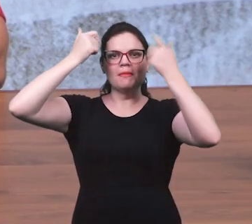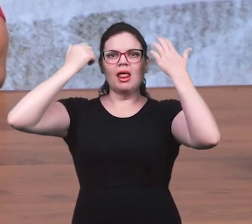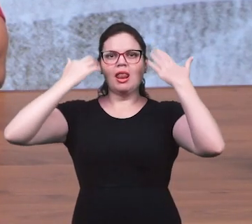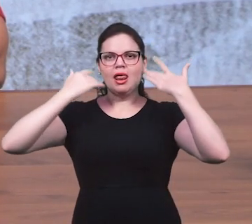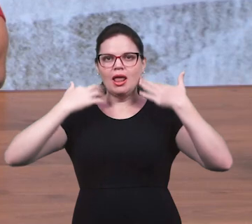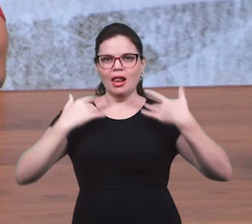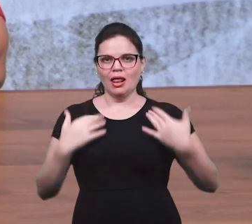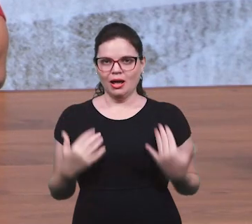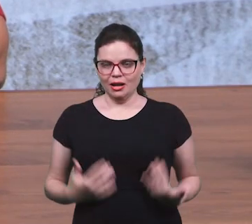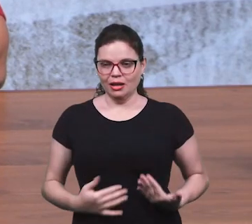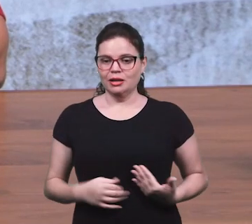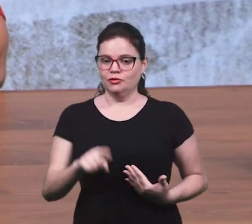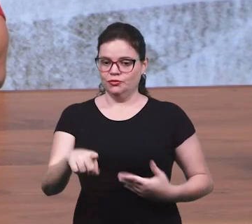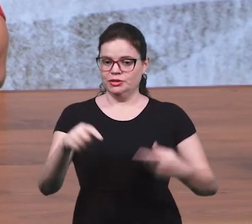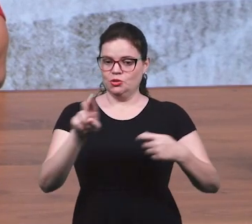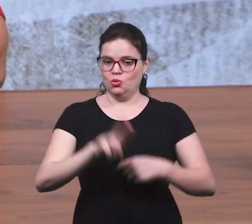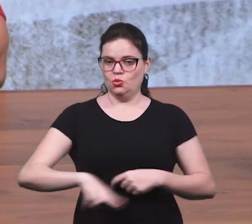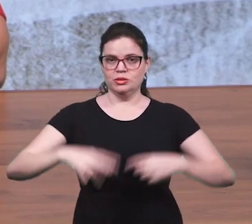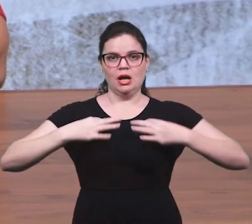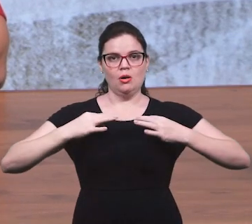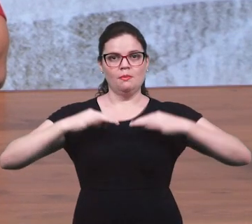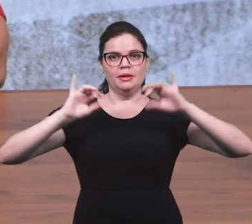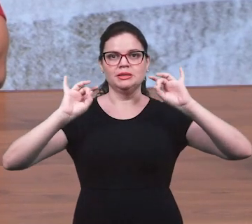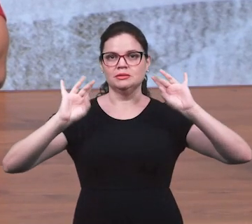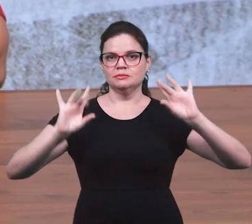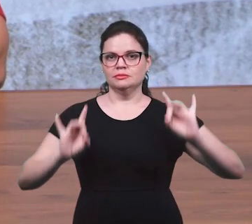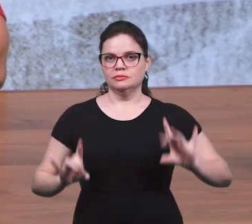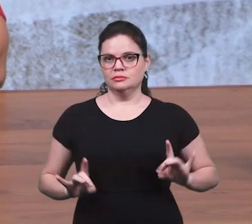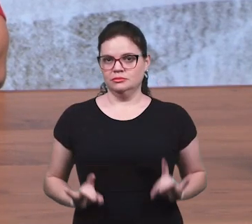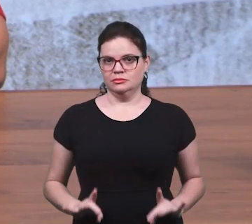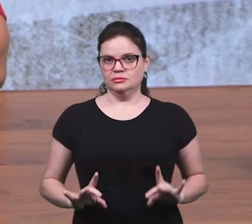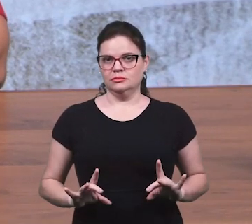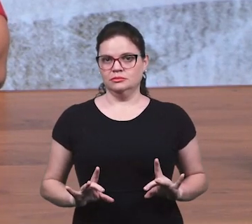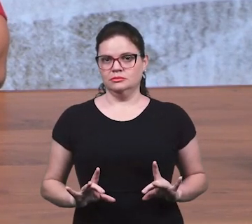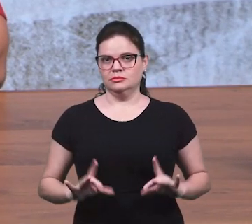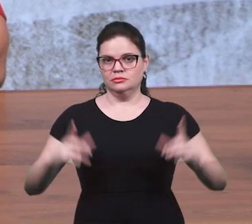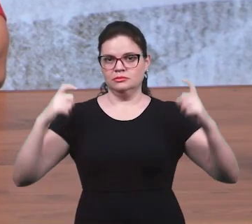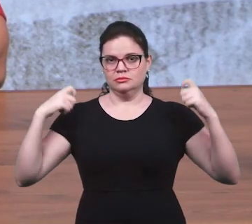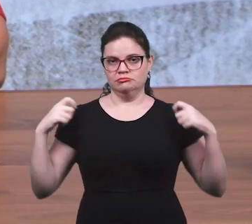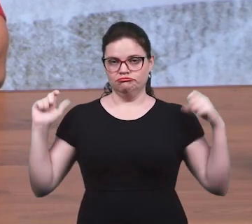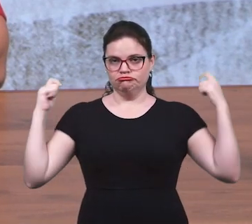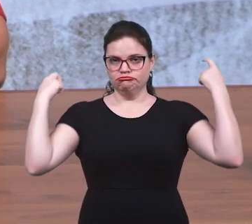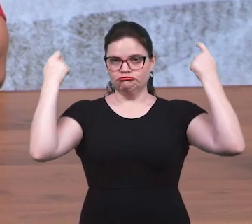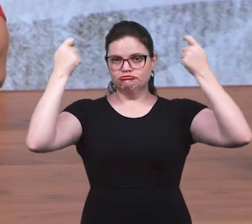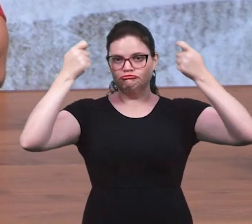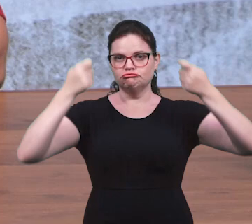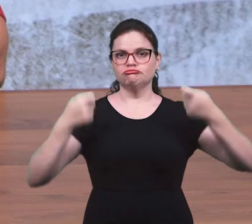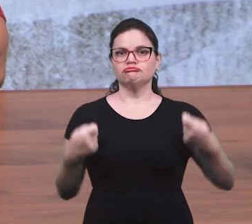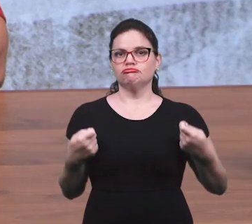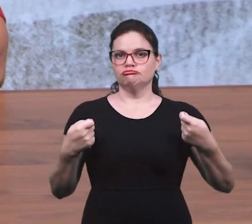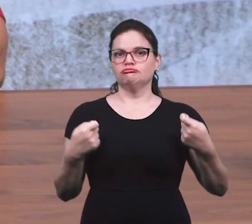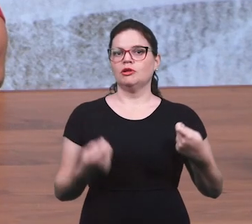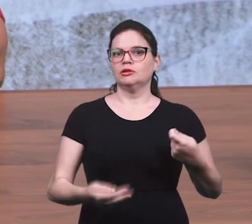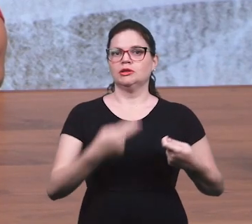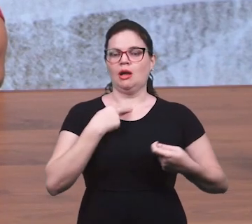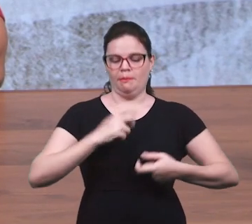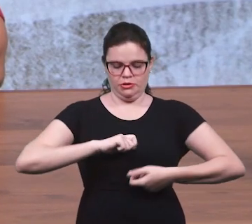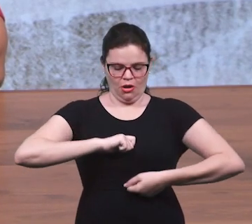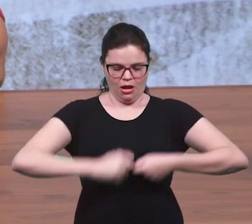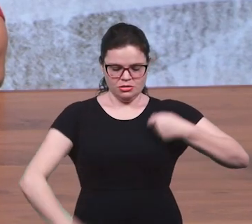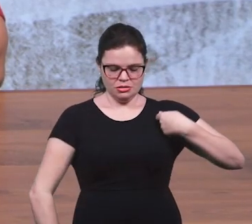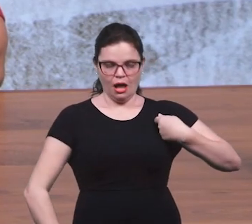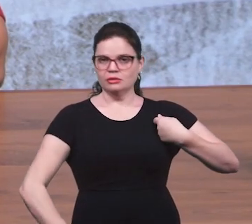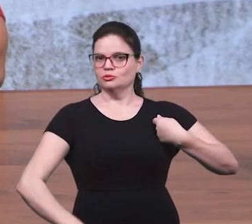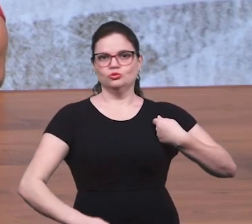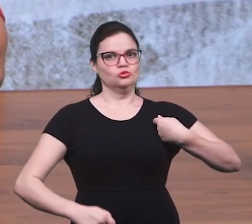for sagrado para vestir os vestidos, não descobrirá a sua cabeça, nem rasgará os seus